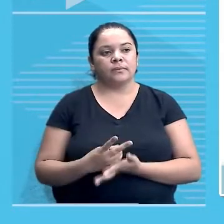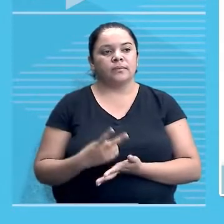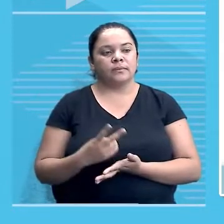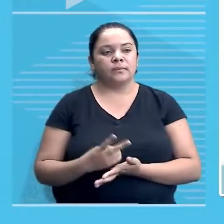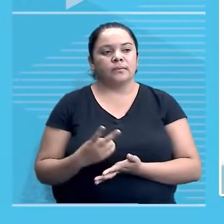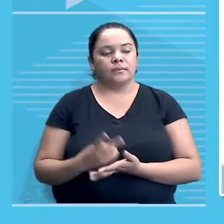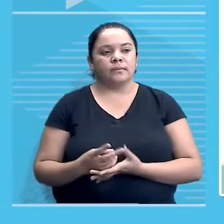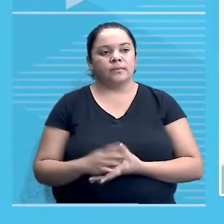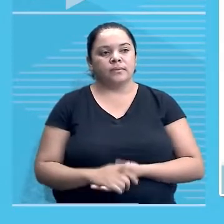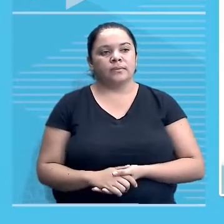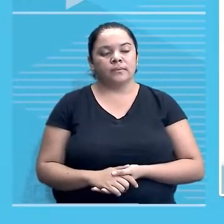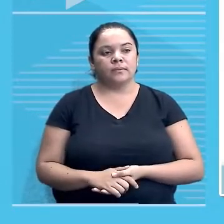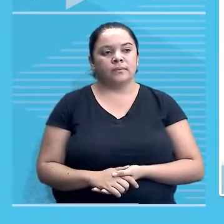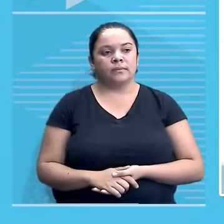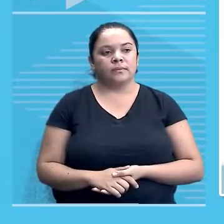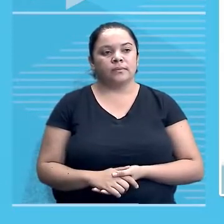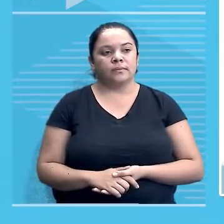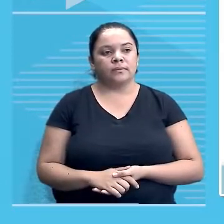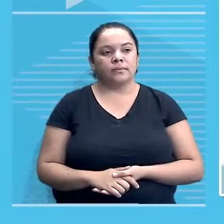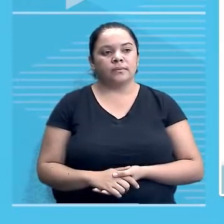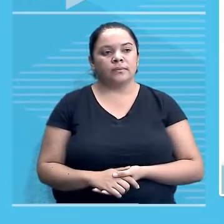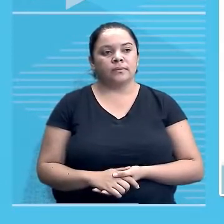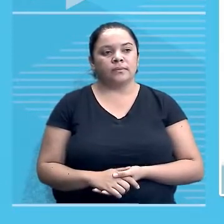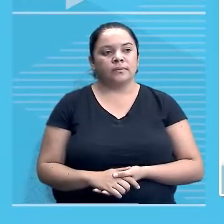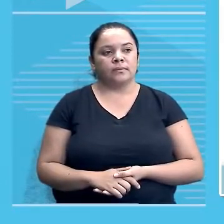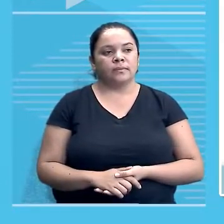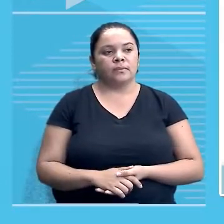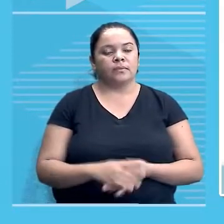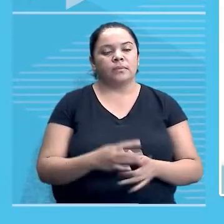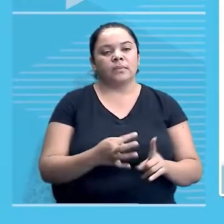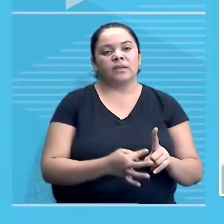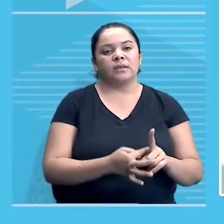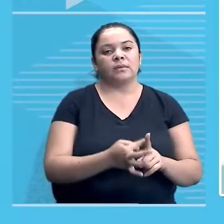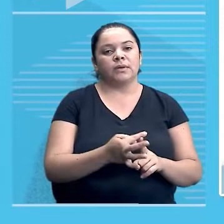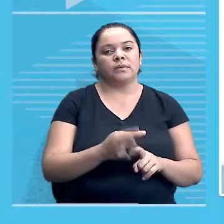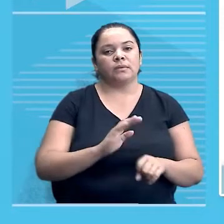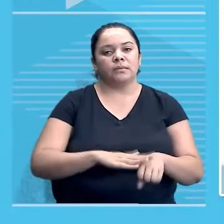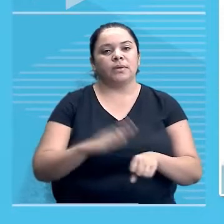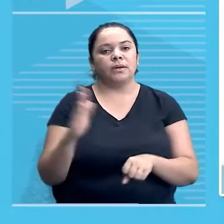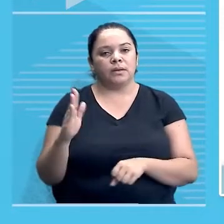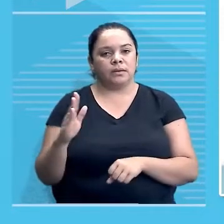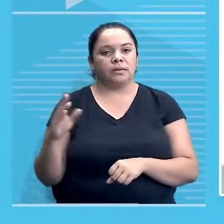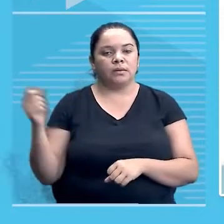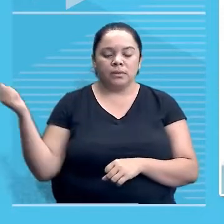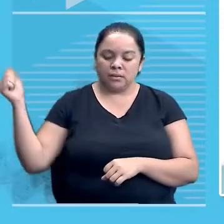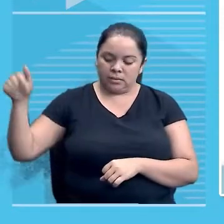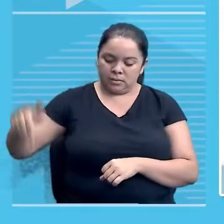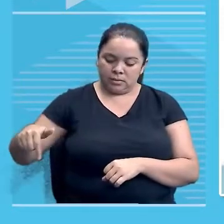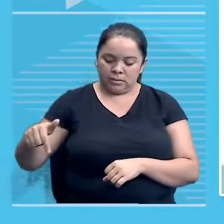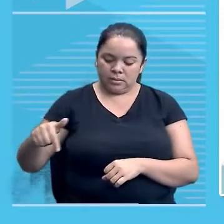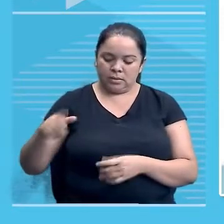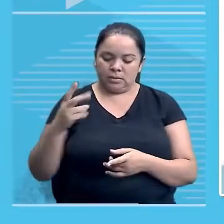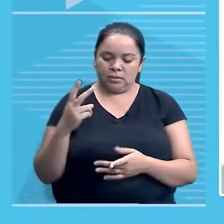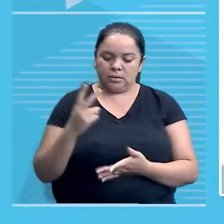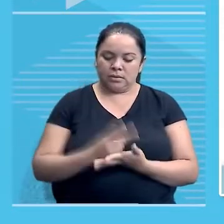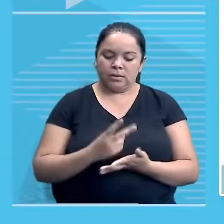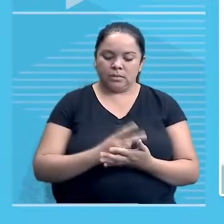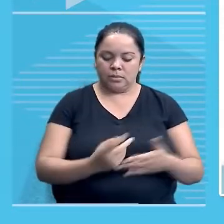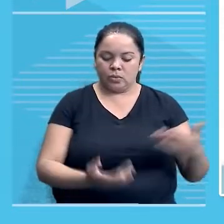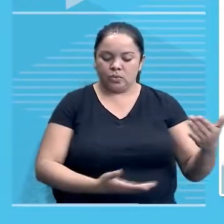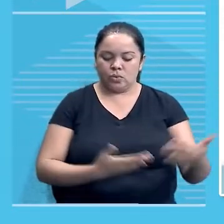sempre do corpo de maior temperatura para o corpo de menor temperatura. Tá?